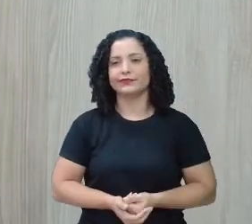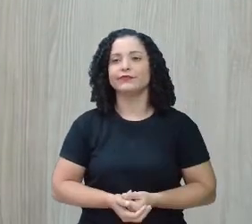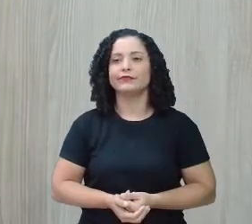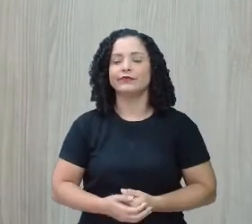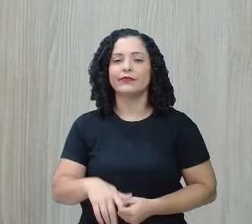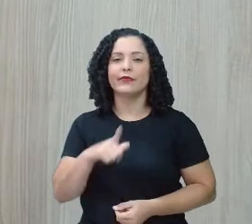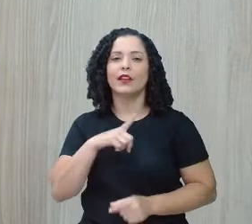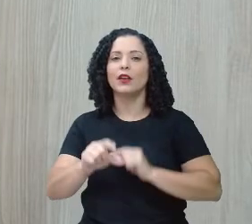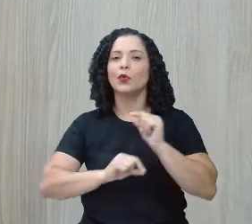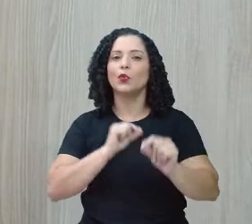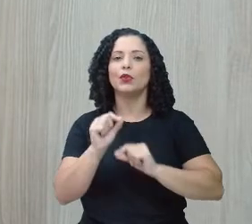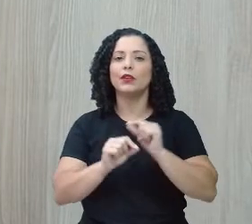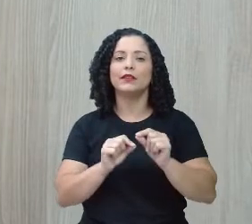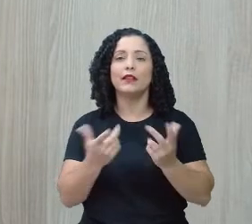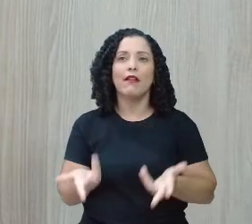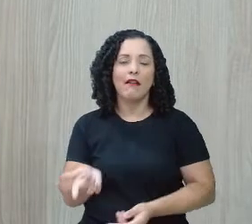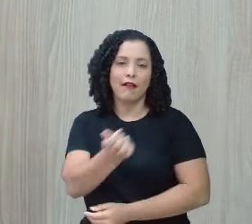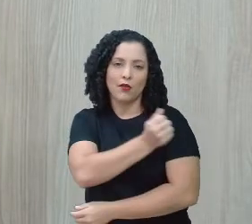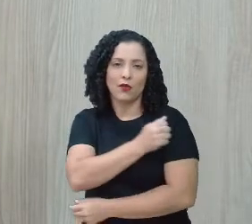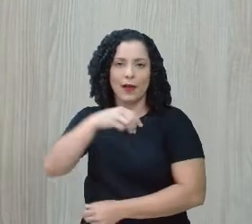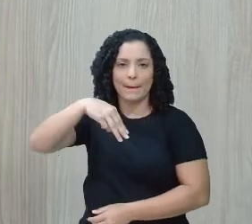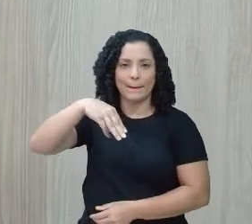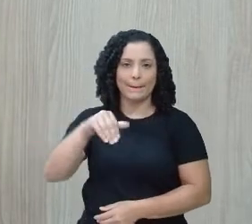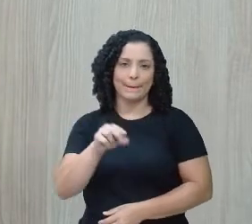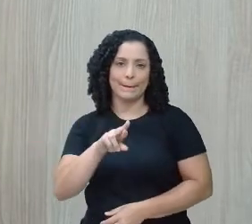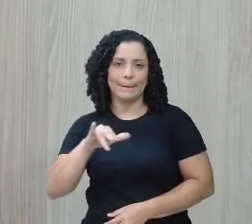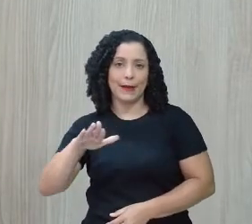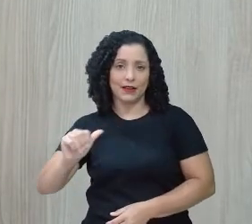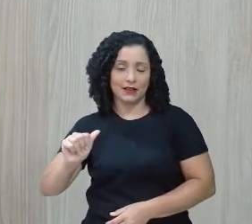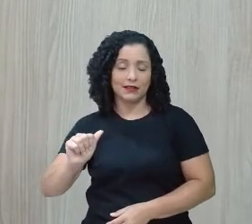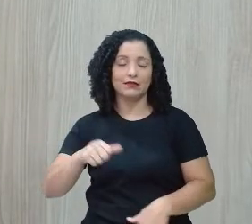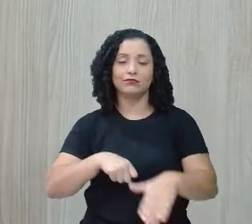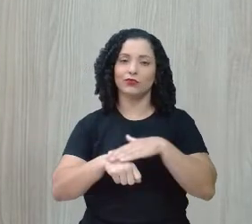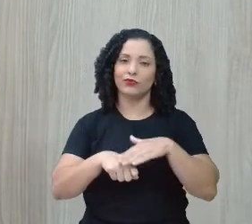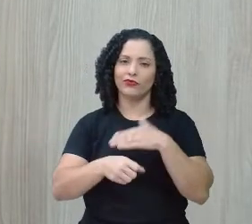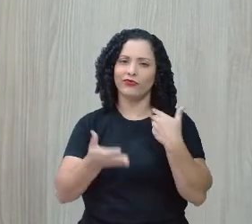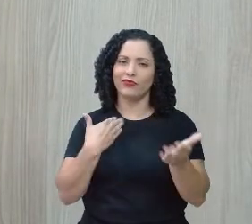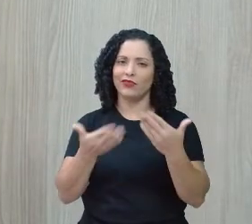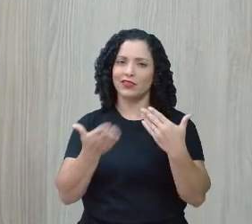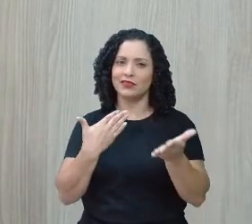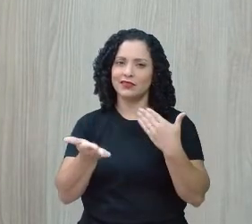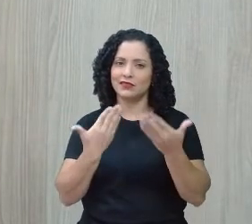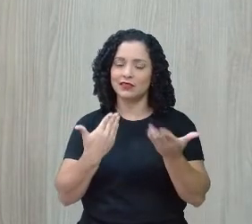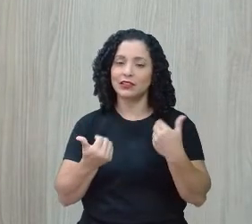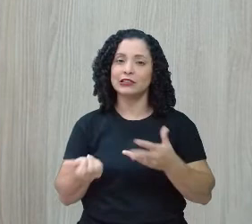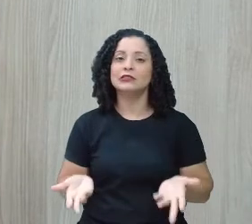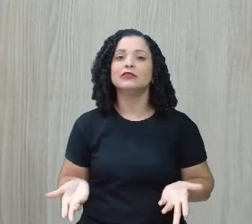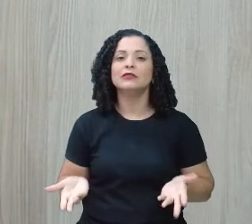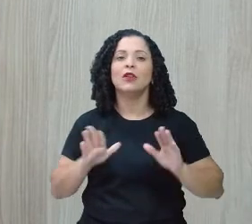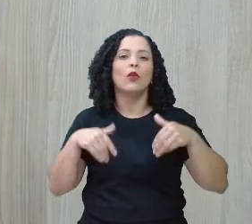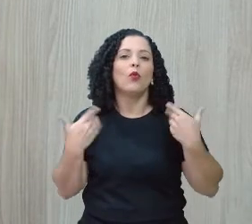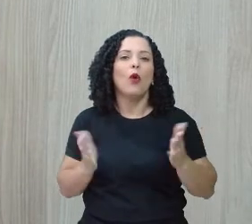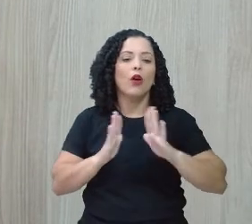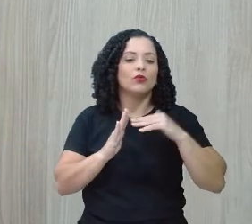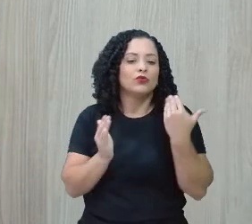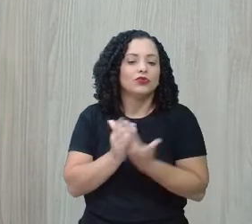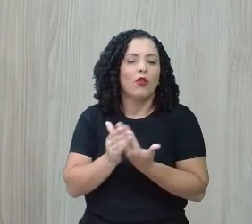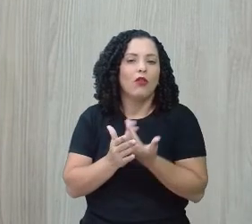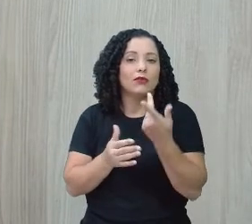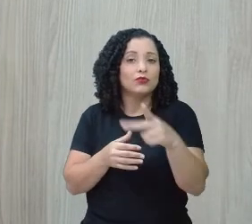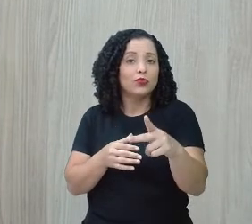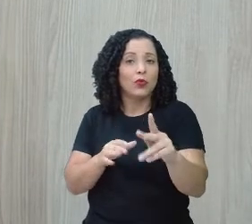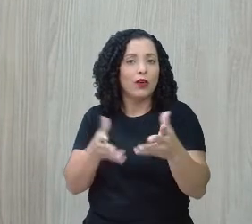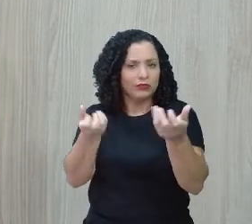aqui, ó, a Maria, certo? Também falando aqui com a gente, presente. Maria, você é de que escola? Fala aqui no chat com a